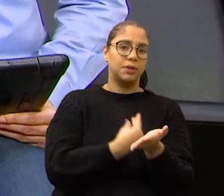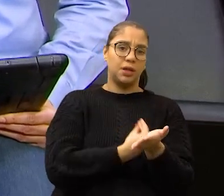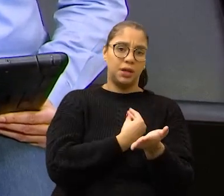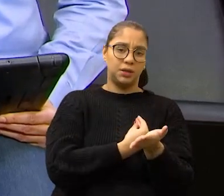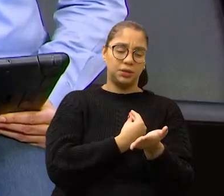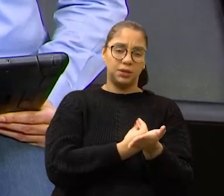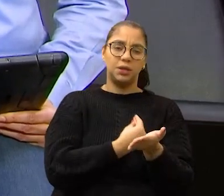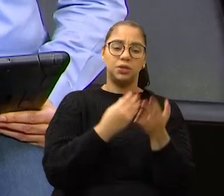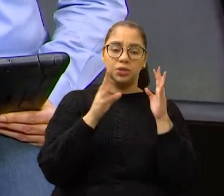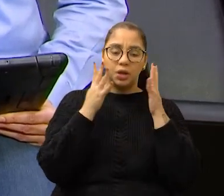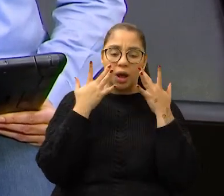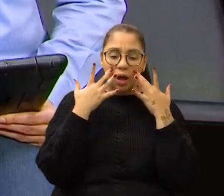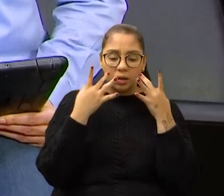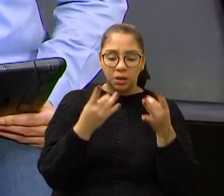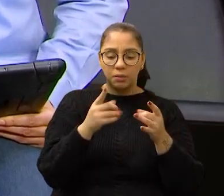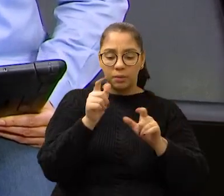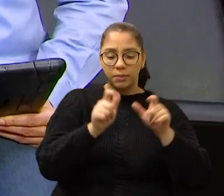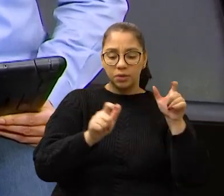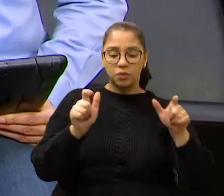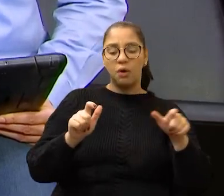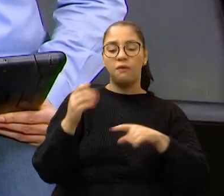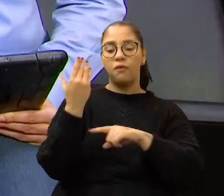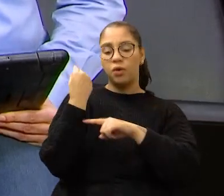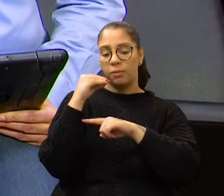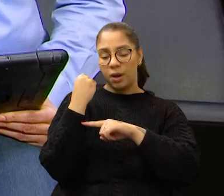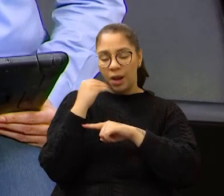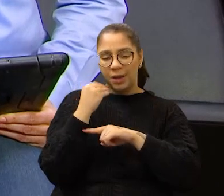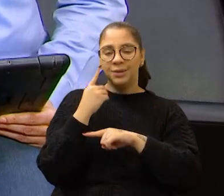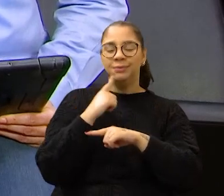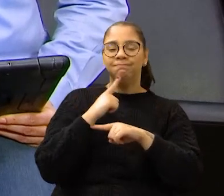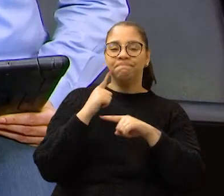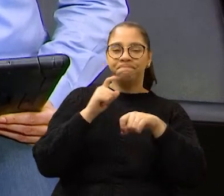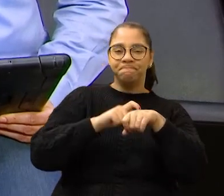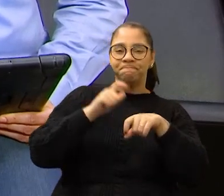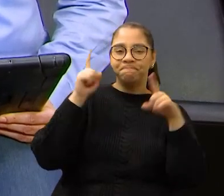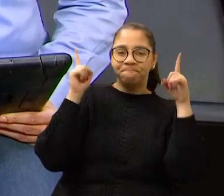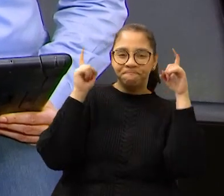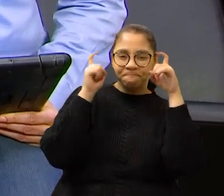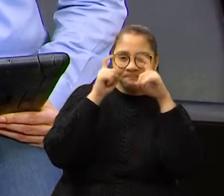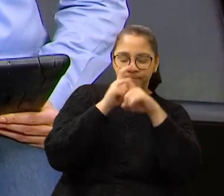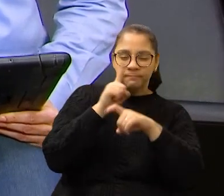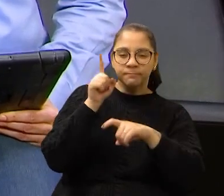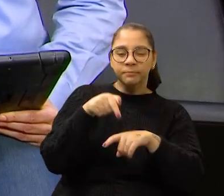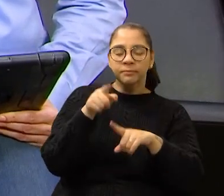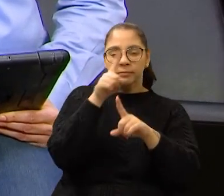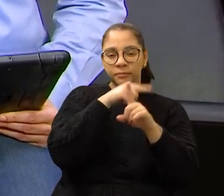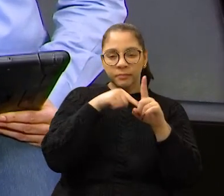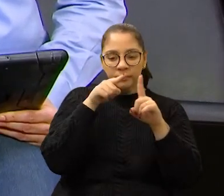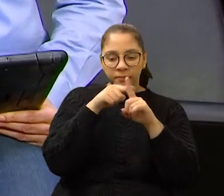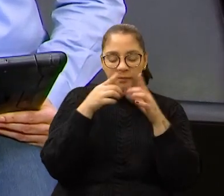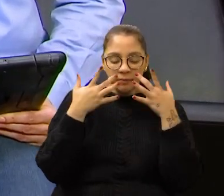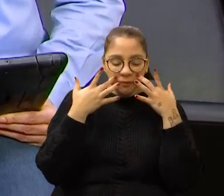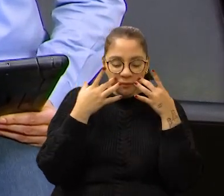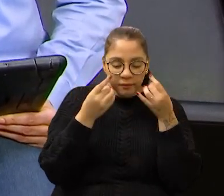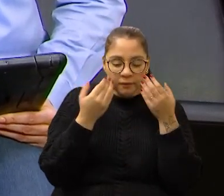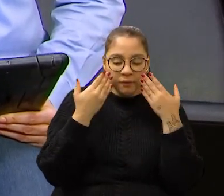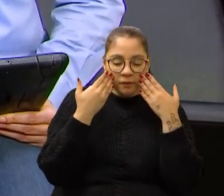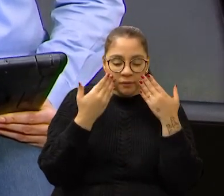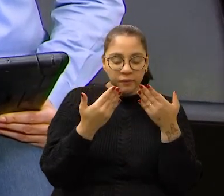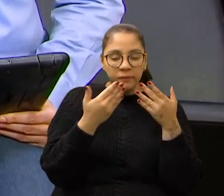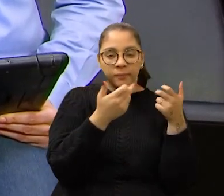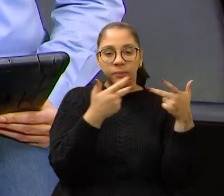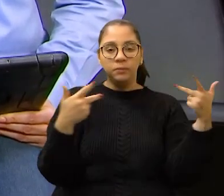para essas pessoas que estão em situação de vulnerabilidade, que estão passando por dificuldades? Essa é uma missão que o senhor tem, olhar para